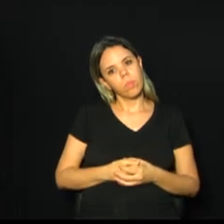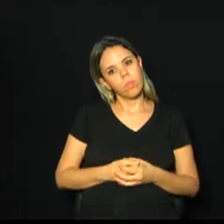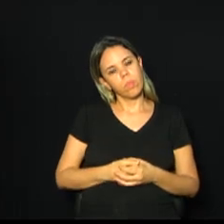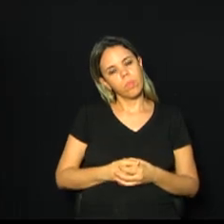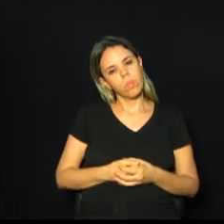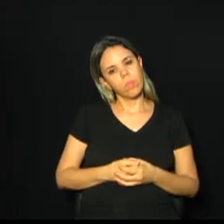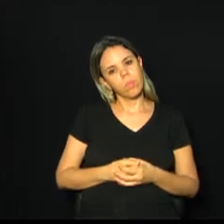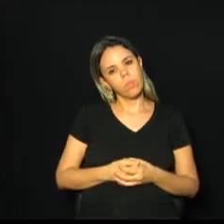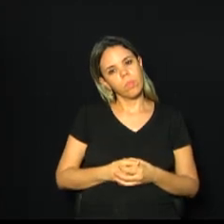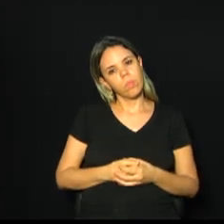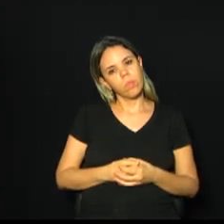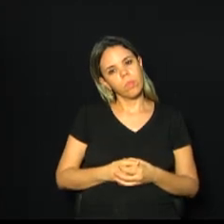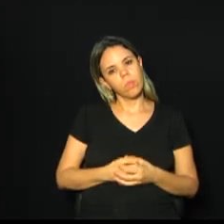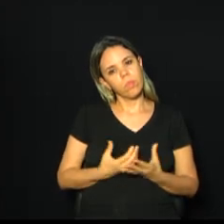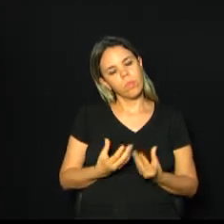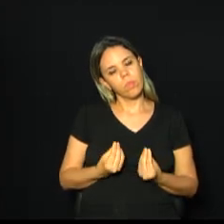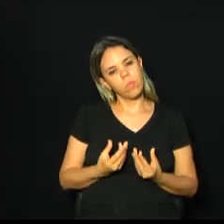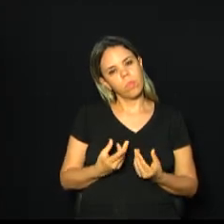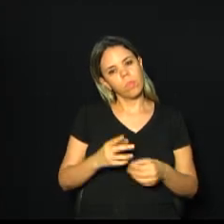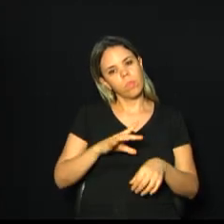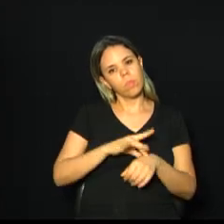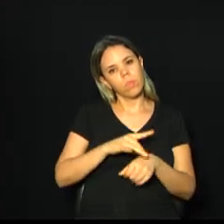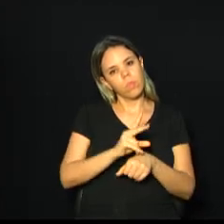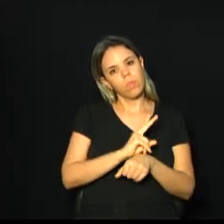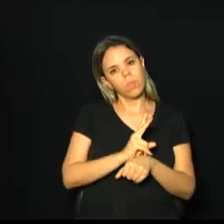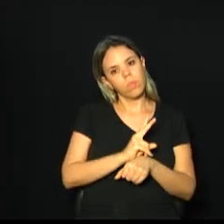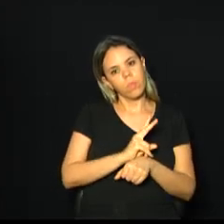Implica muito em essa questão de segurança.